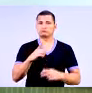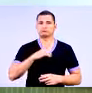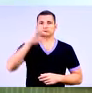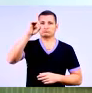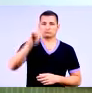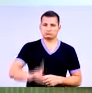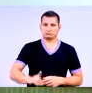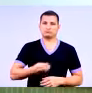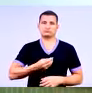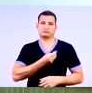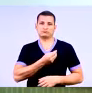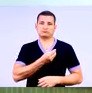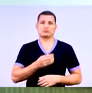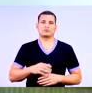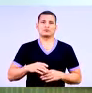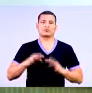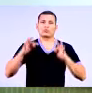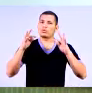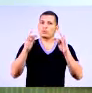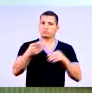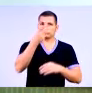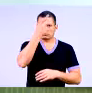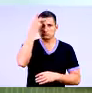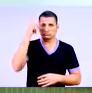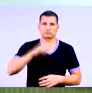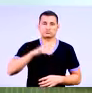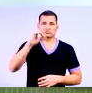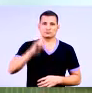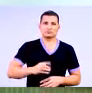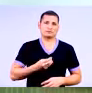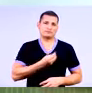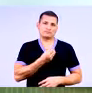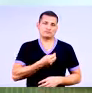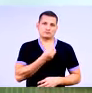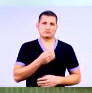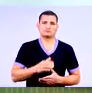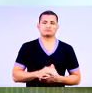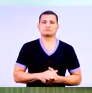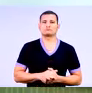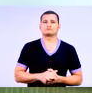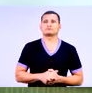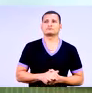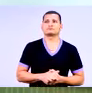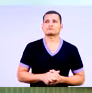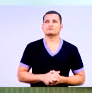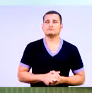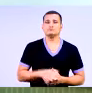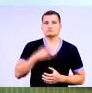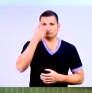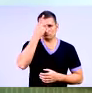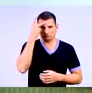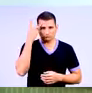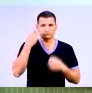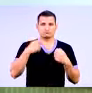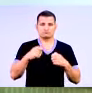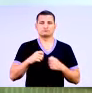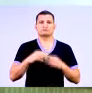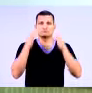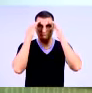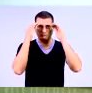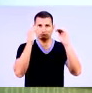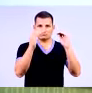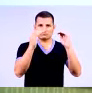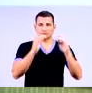vida. Todo ser humano tem direito à vida. Seja ela como for, a pessoa tem que ser respeitada,